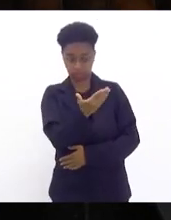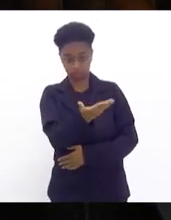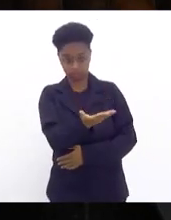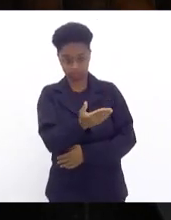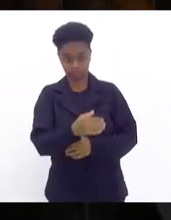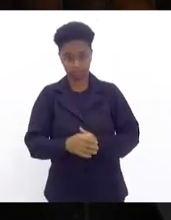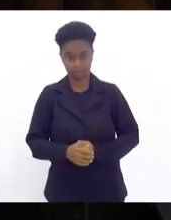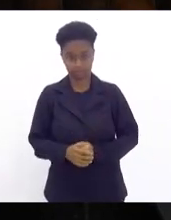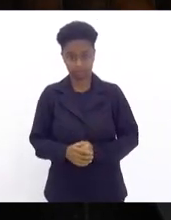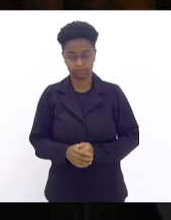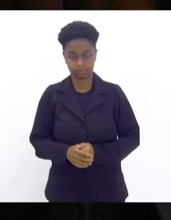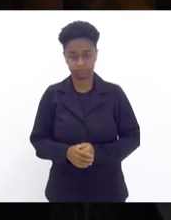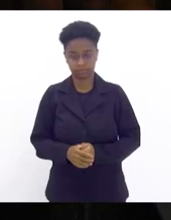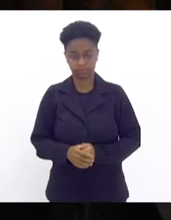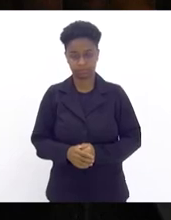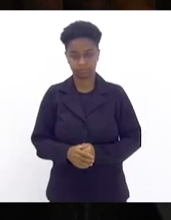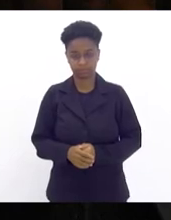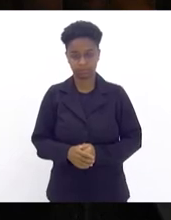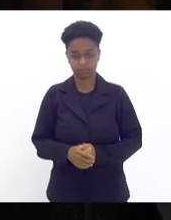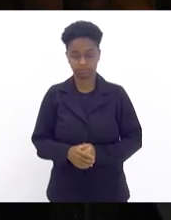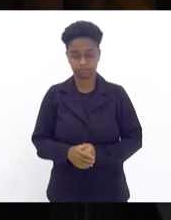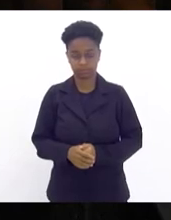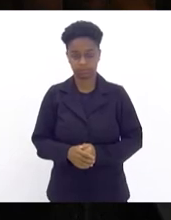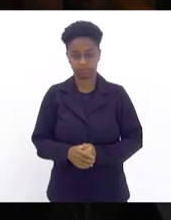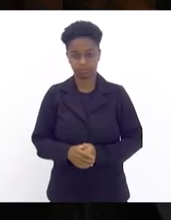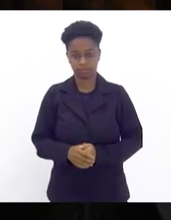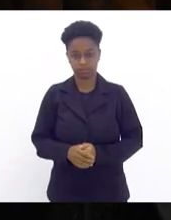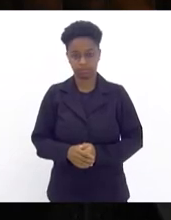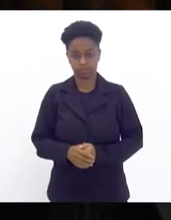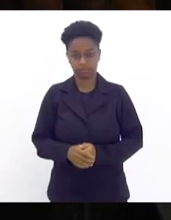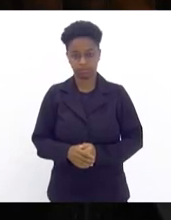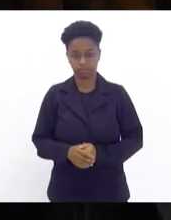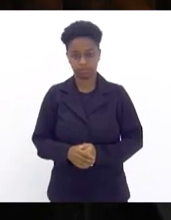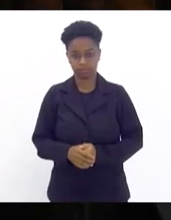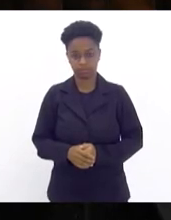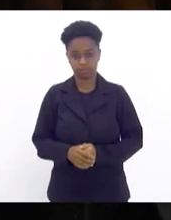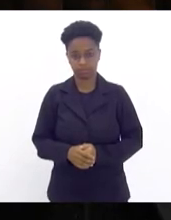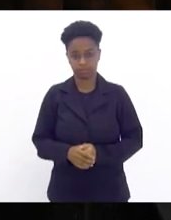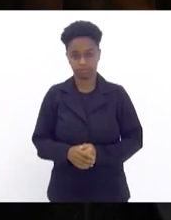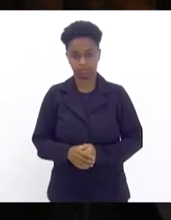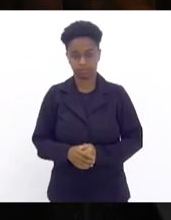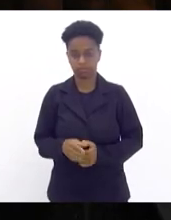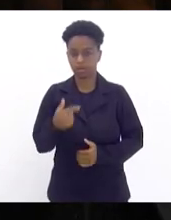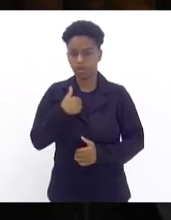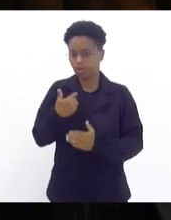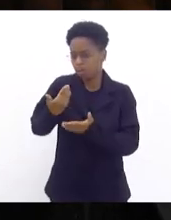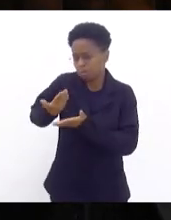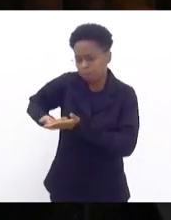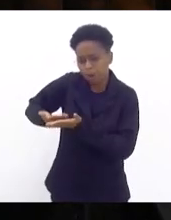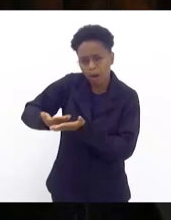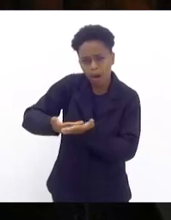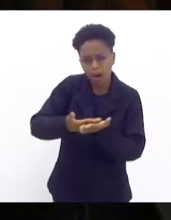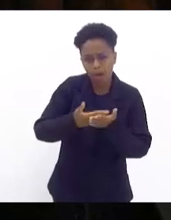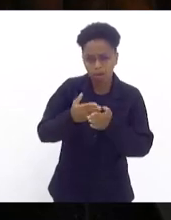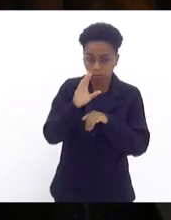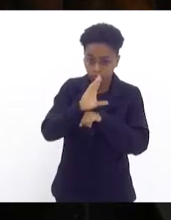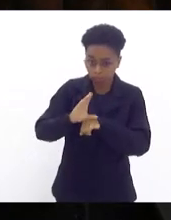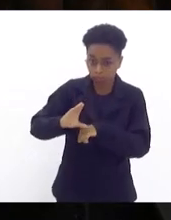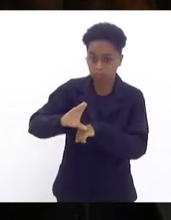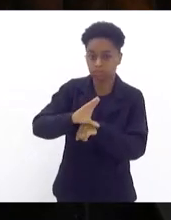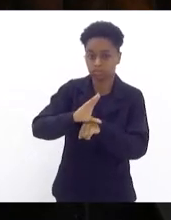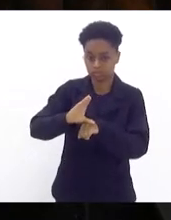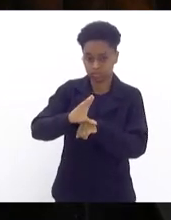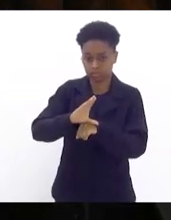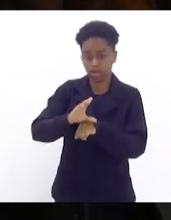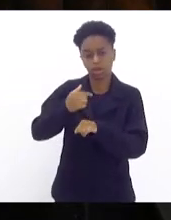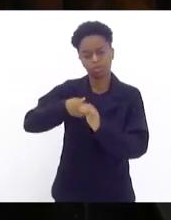que por mais que eu estude a nossa Constituição da República por